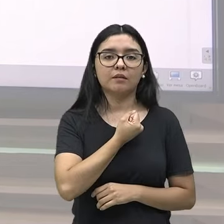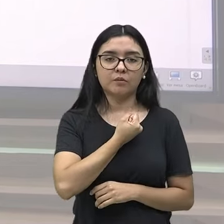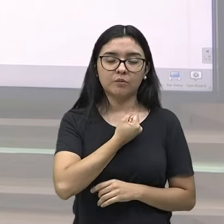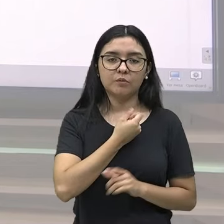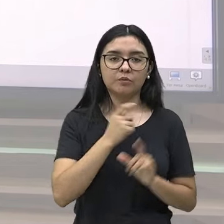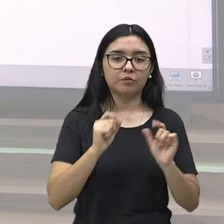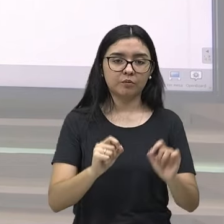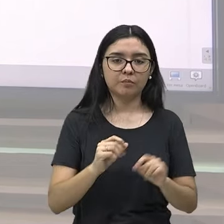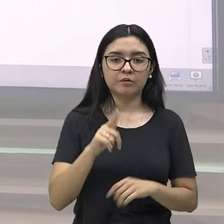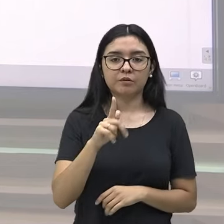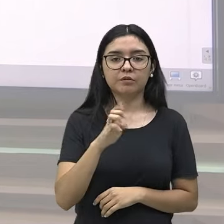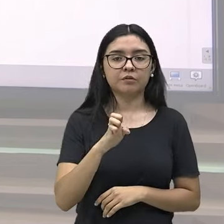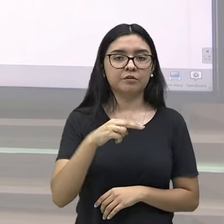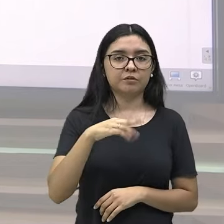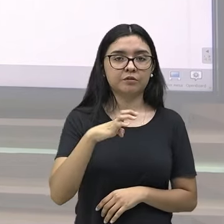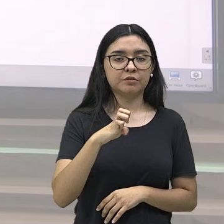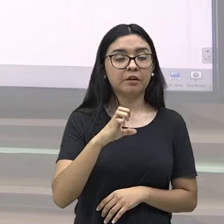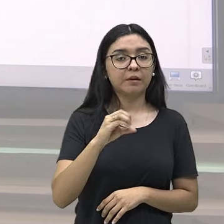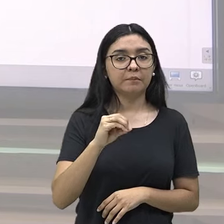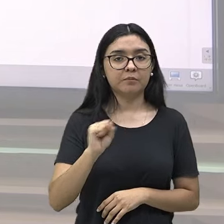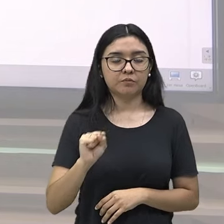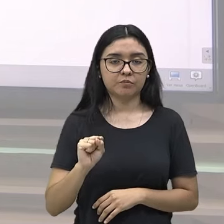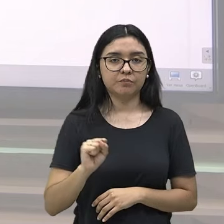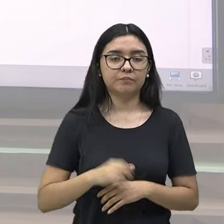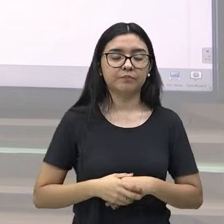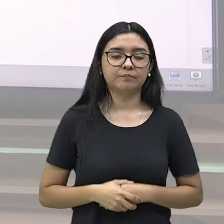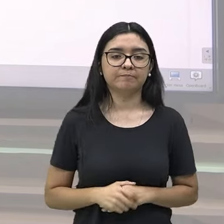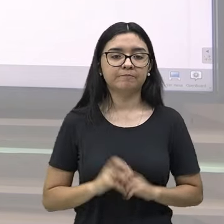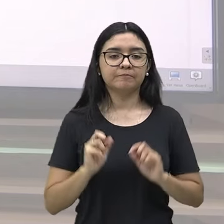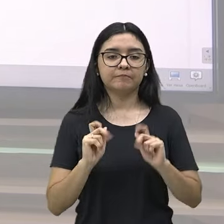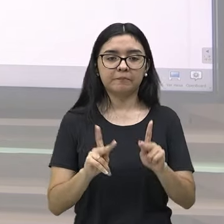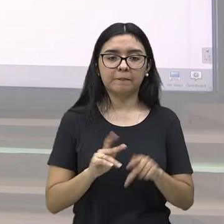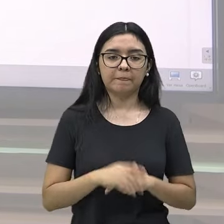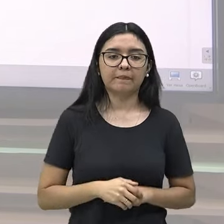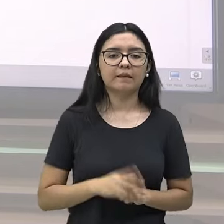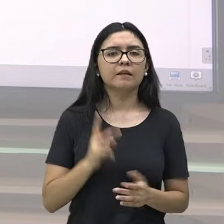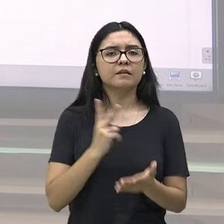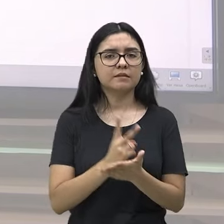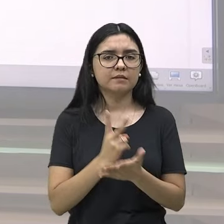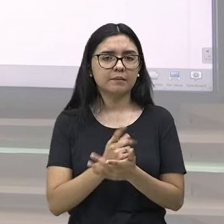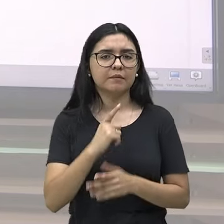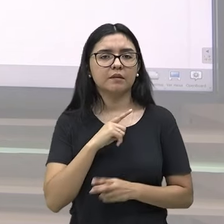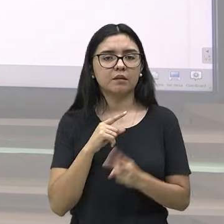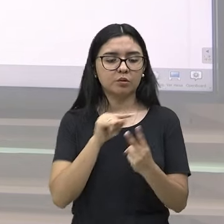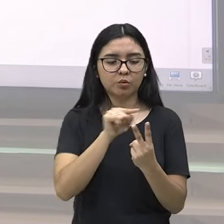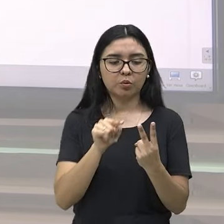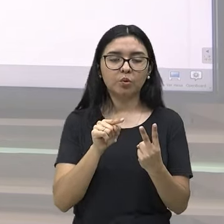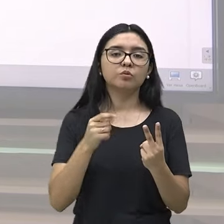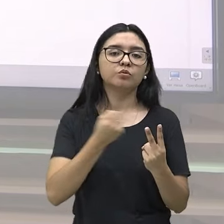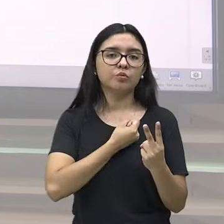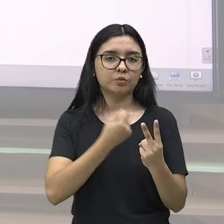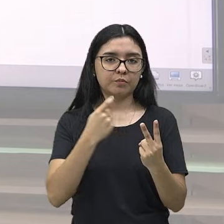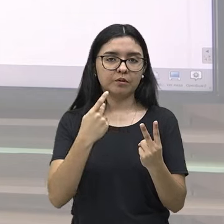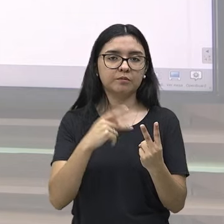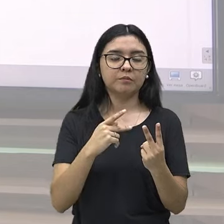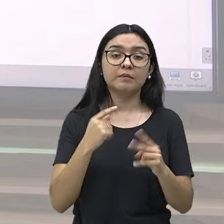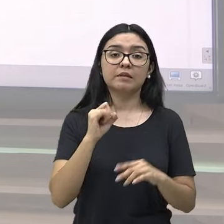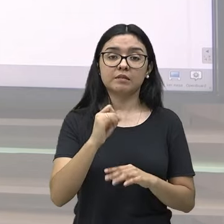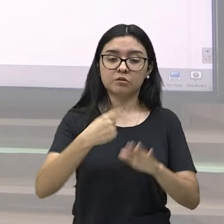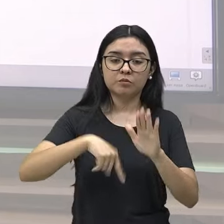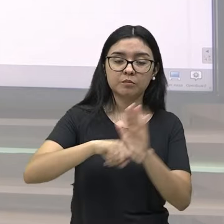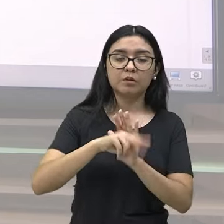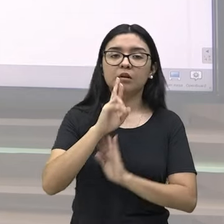como números primos, que são gêmeos. Beleza? Sempre que tivermos 2 números primos consecutivos e fizermos essa